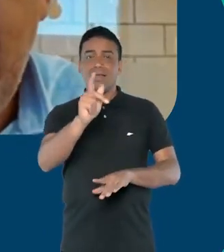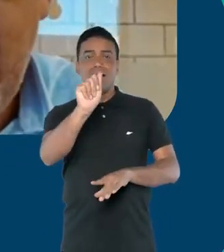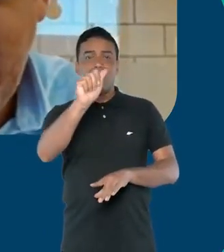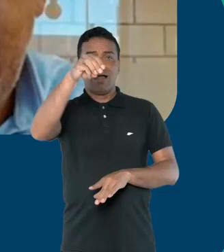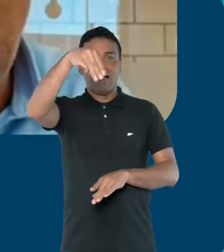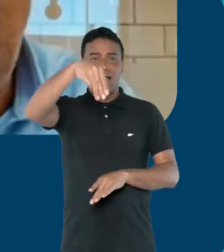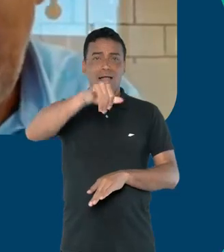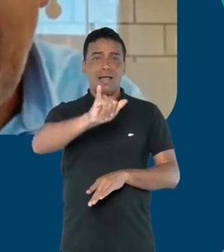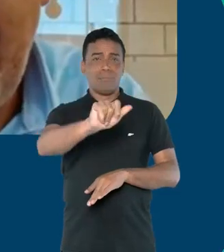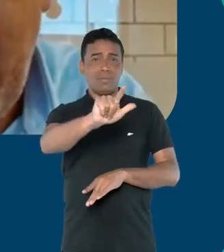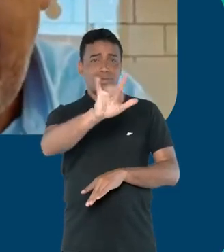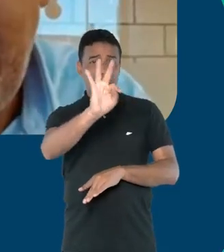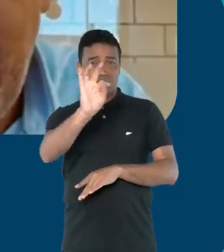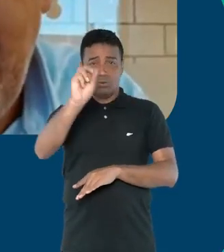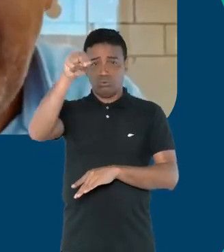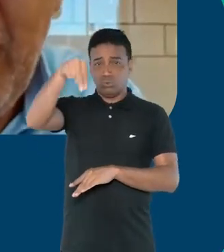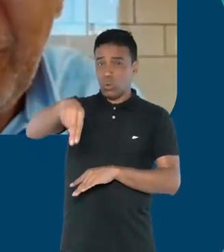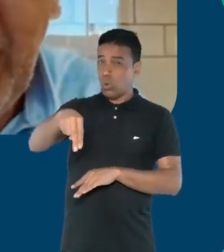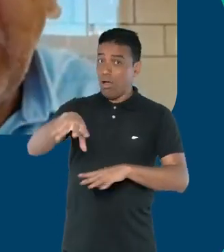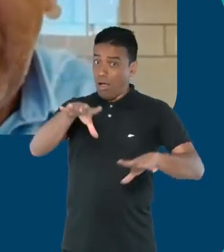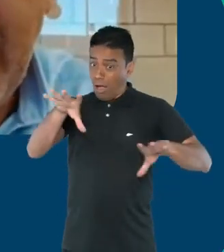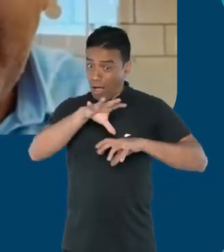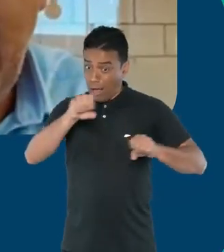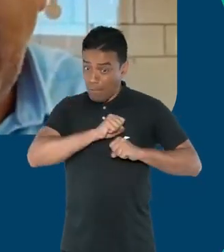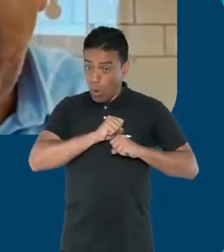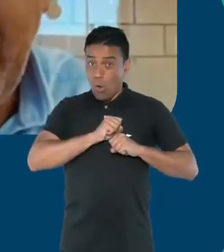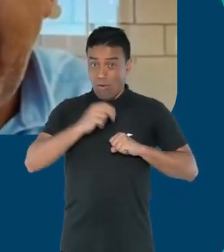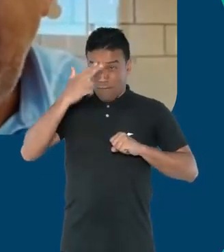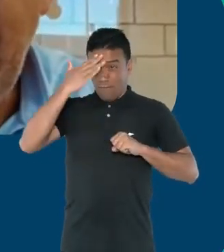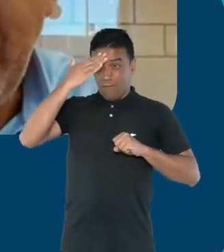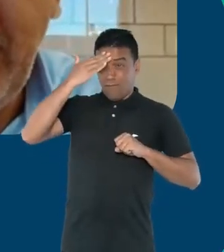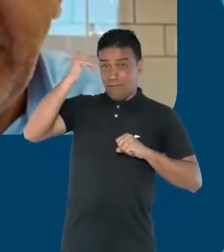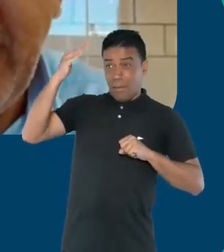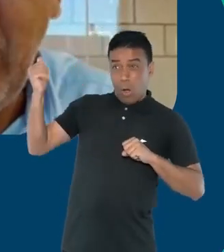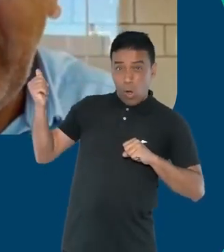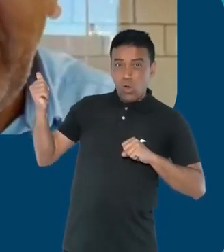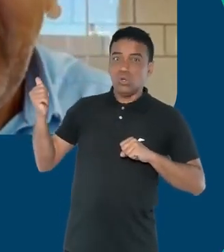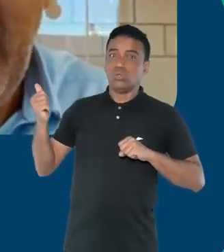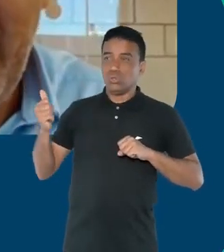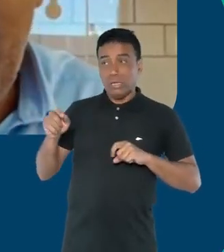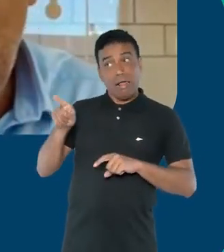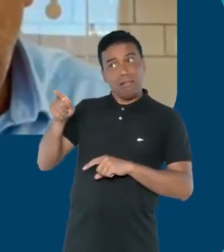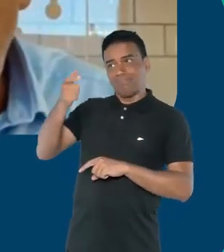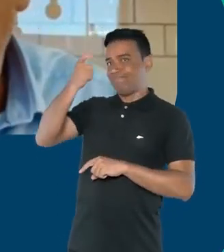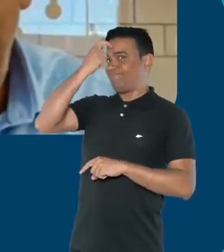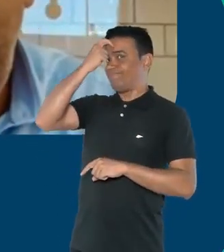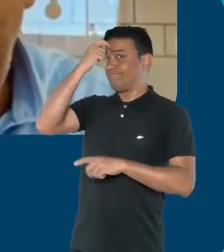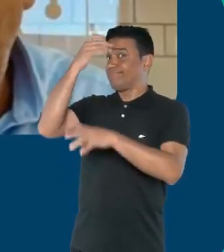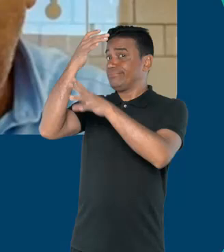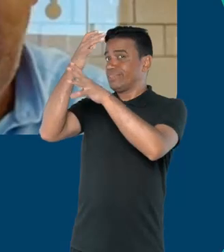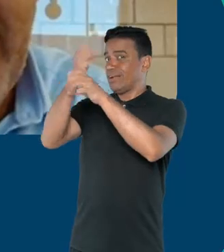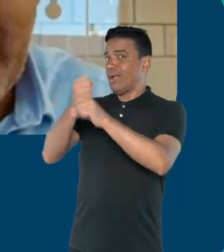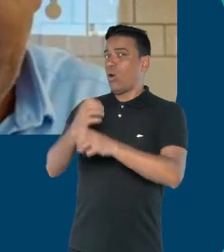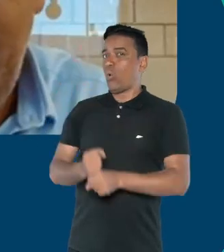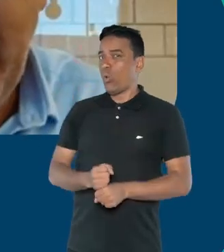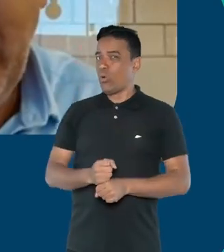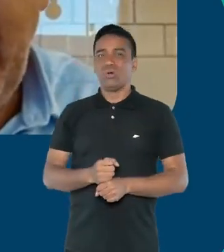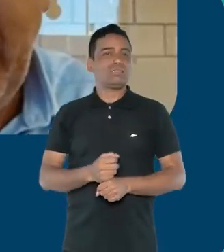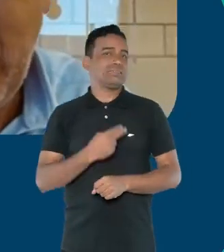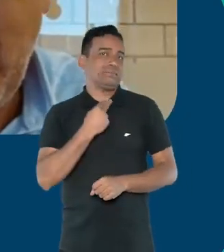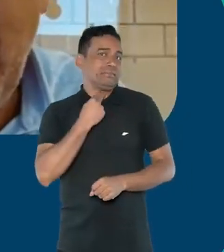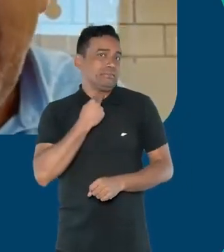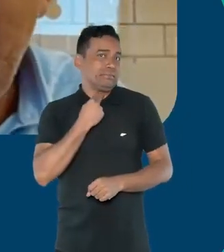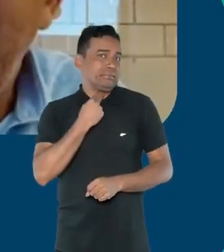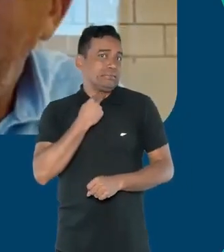segura aí, com esse seu amor à fama, porque a tua razão está dizendo que ela calculou ali, isso não vai dar